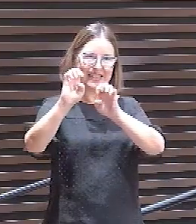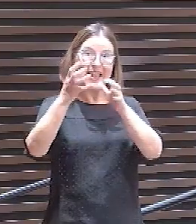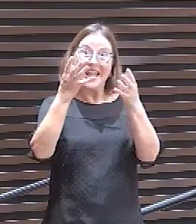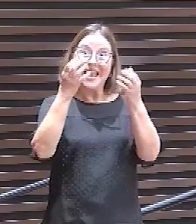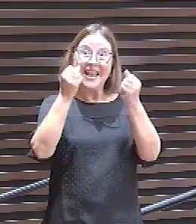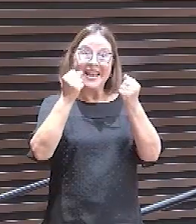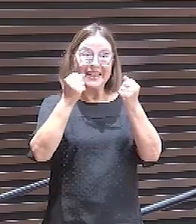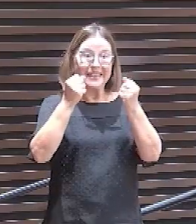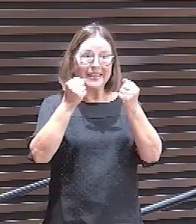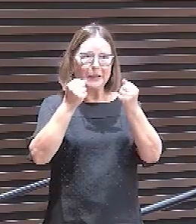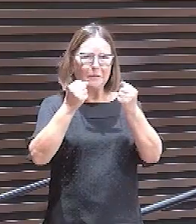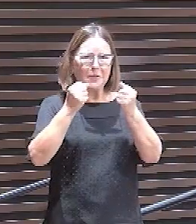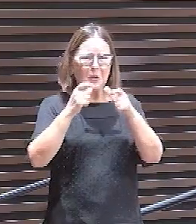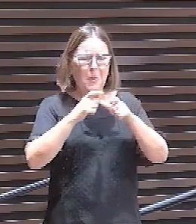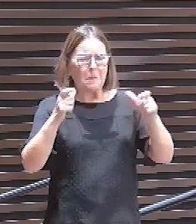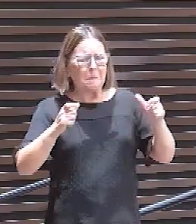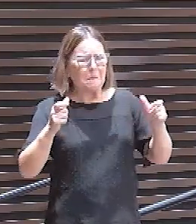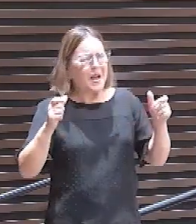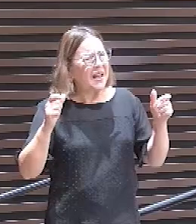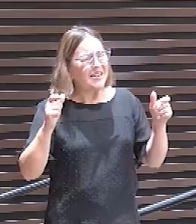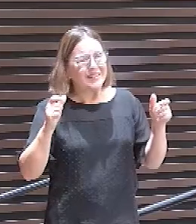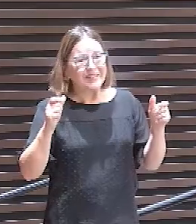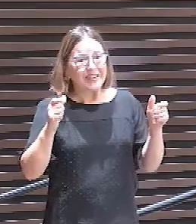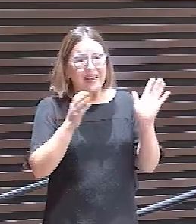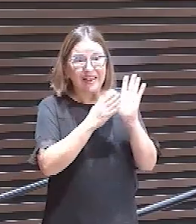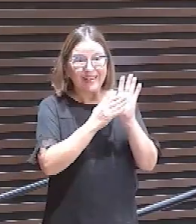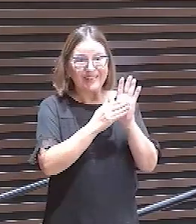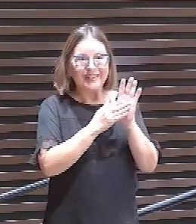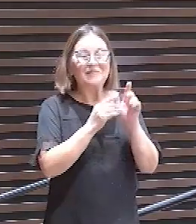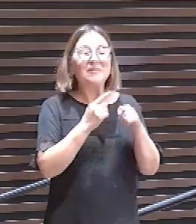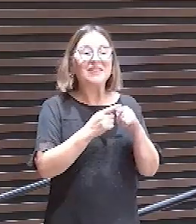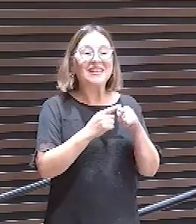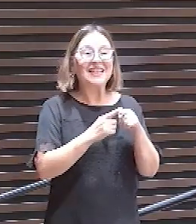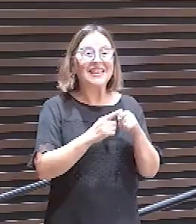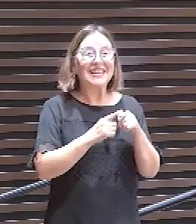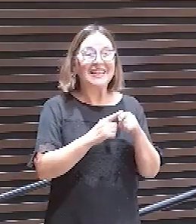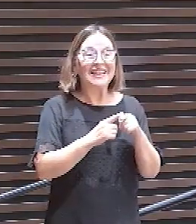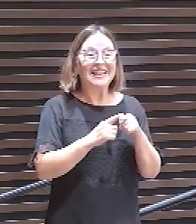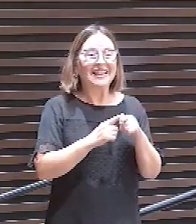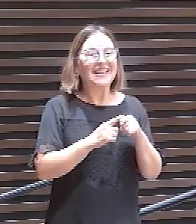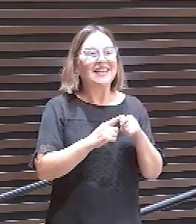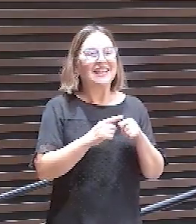possível. Ele agradou a Deus.